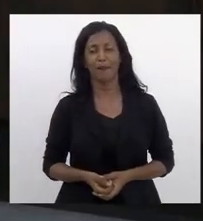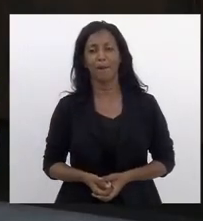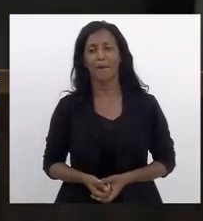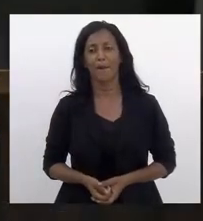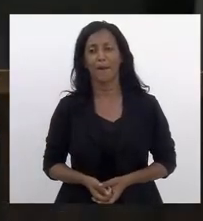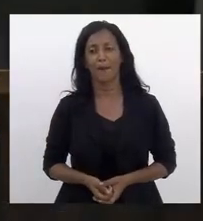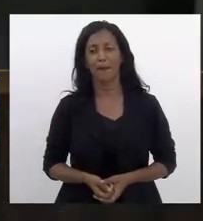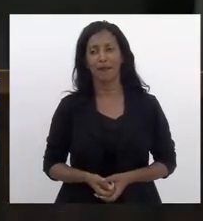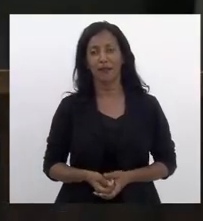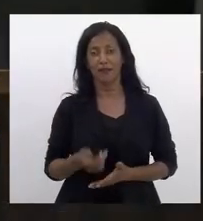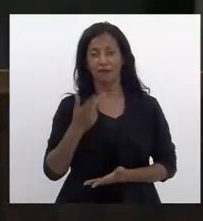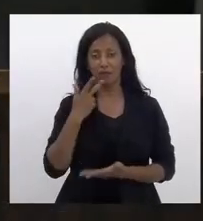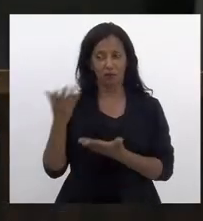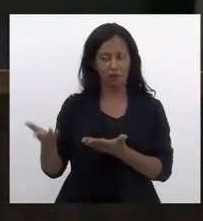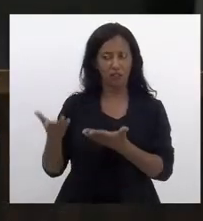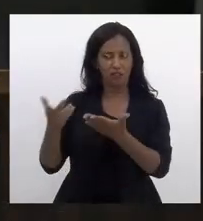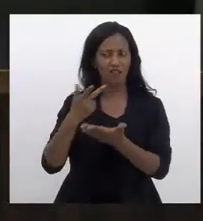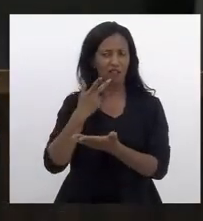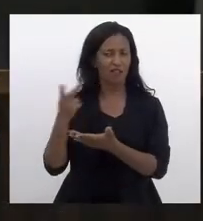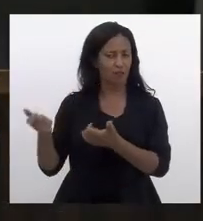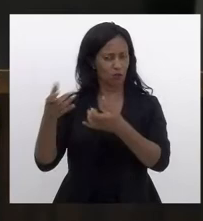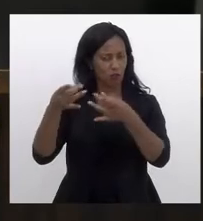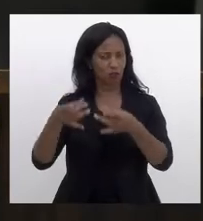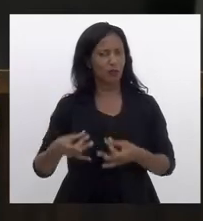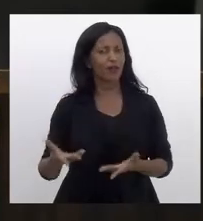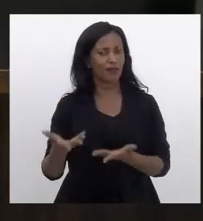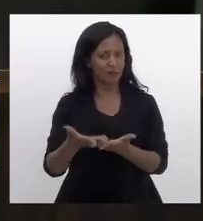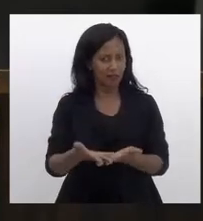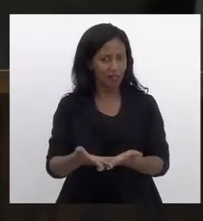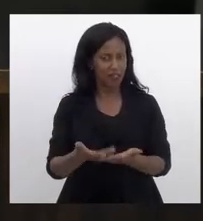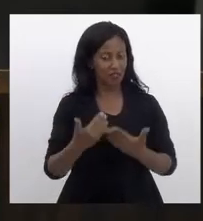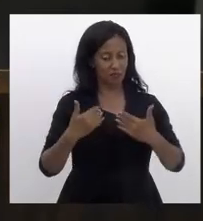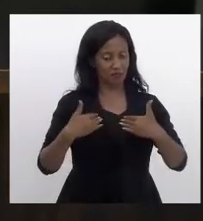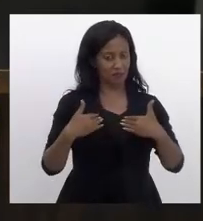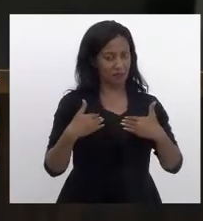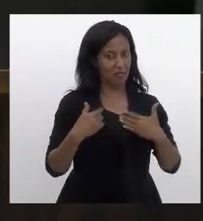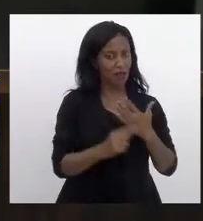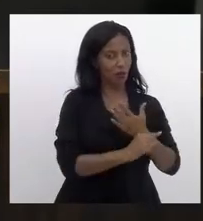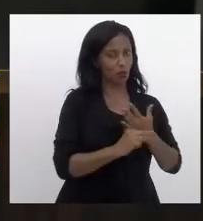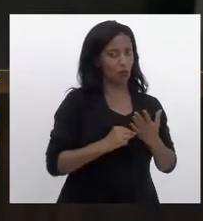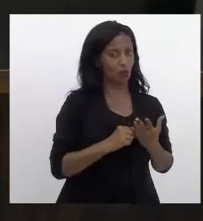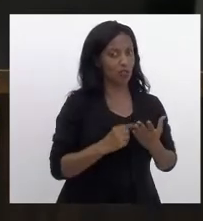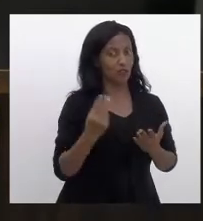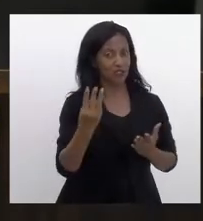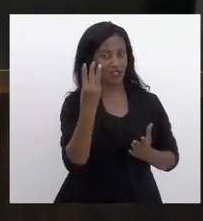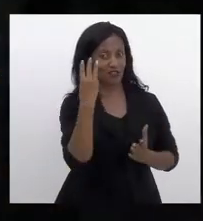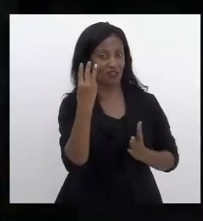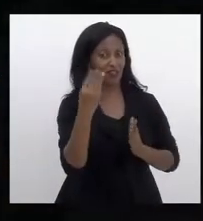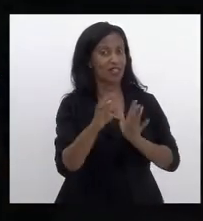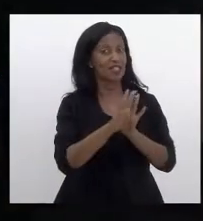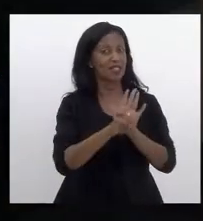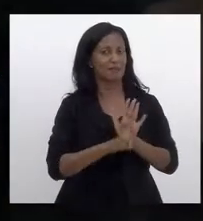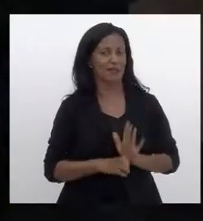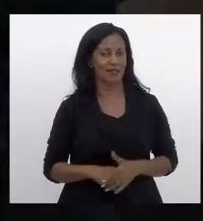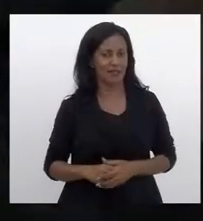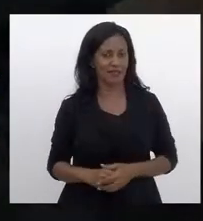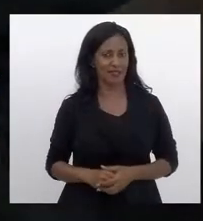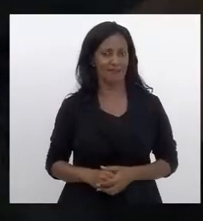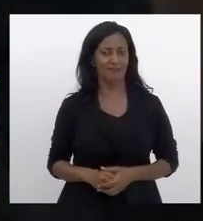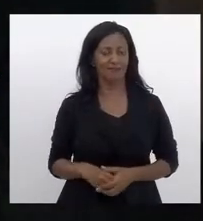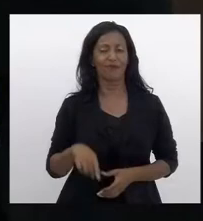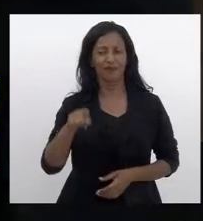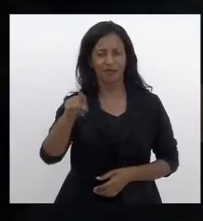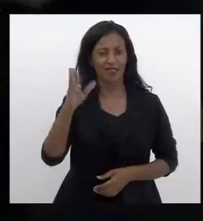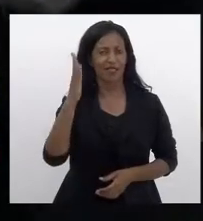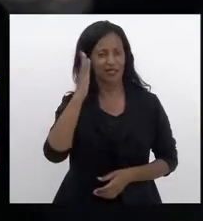É verdade ou não? Vossa Excelência acabou agora de justificar. Se fosse só da minha autoria, Vossa Excelência já tinha feito 3 emendas. Mas Vossa Excelência sabe que eu tenho